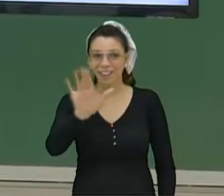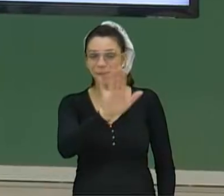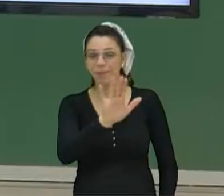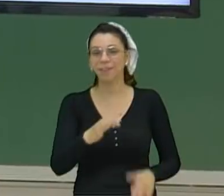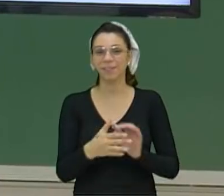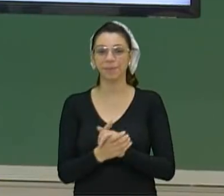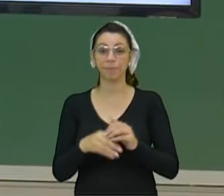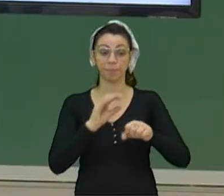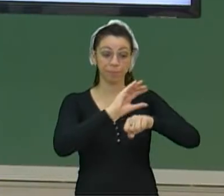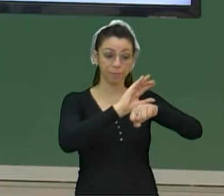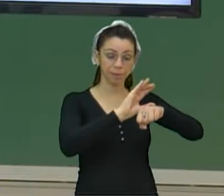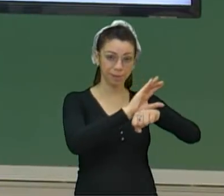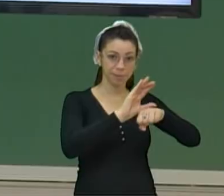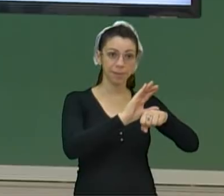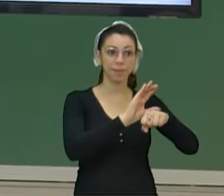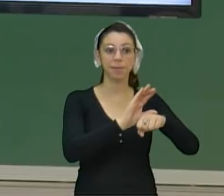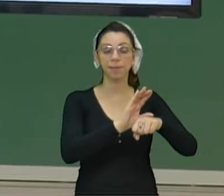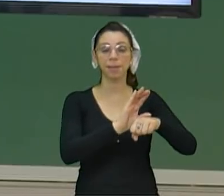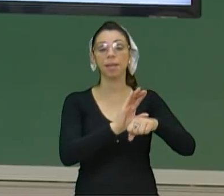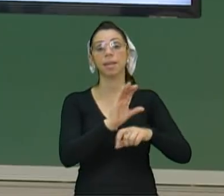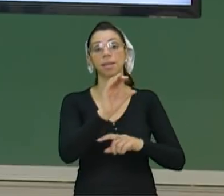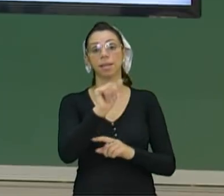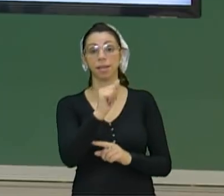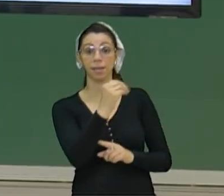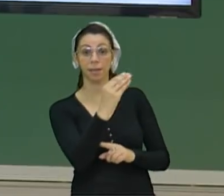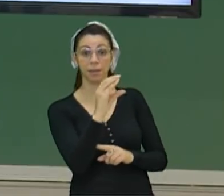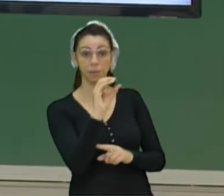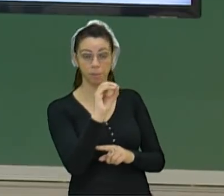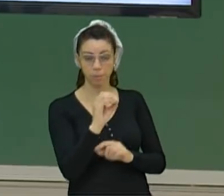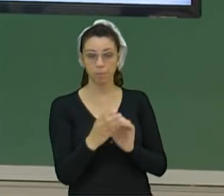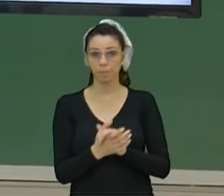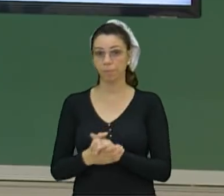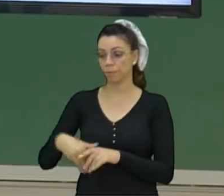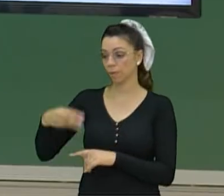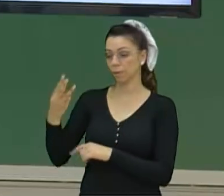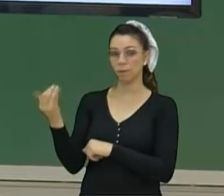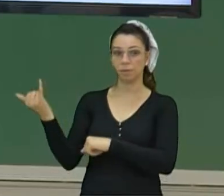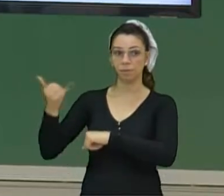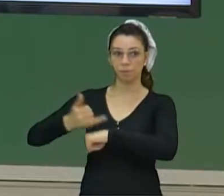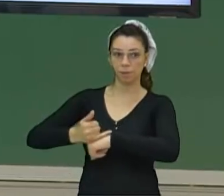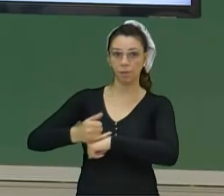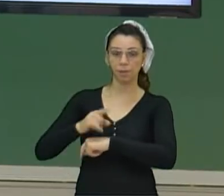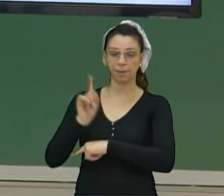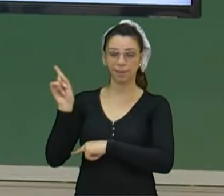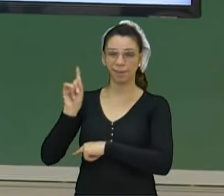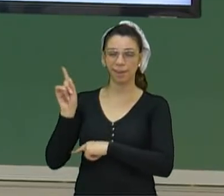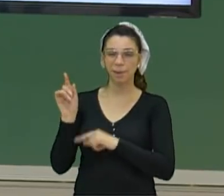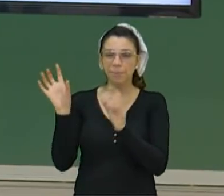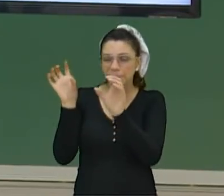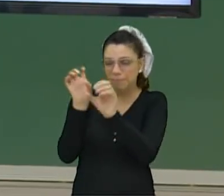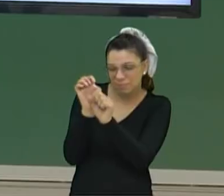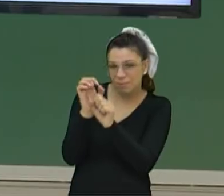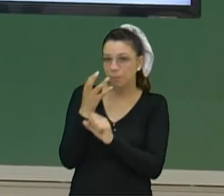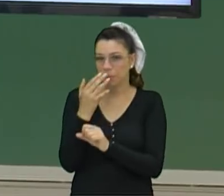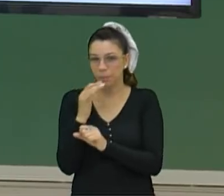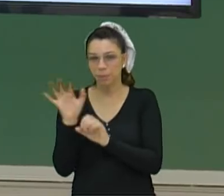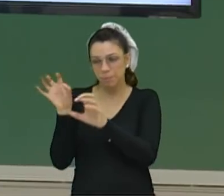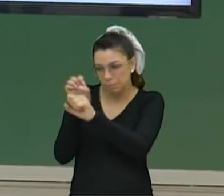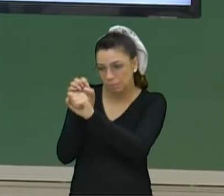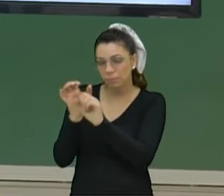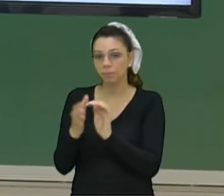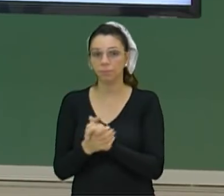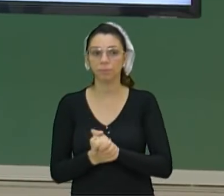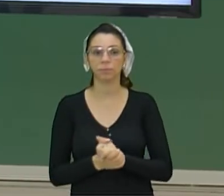cinzas a professora colocou como de aço e 3 de ferro, que é essa corzinha mais escura ali, tá bom?